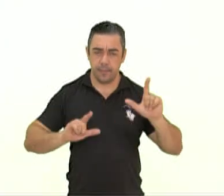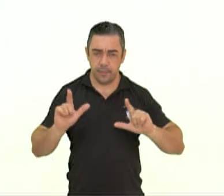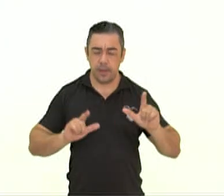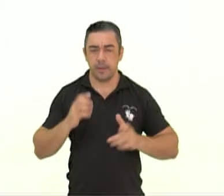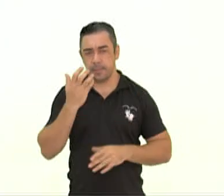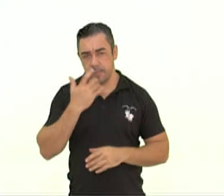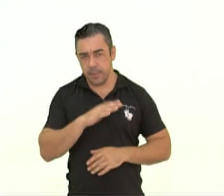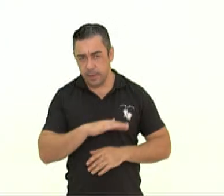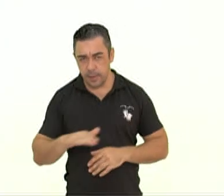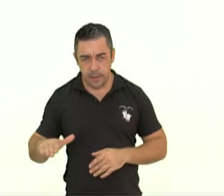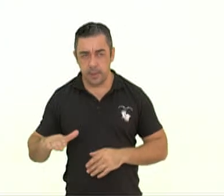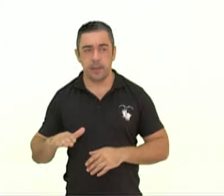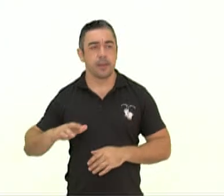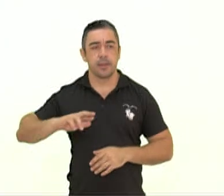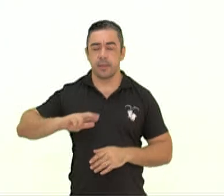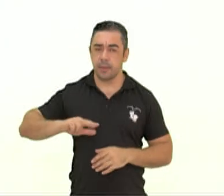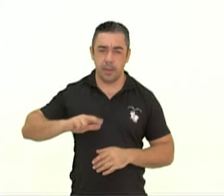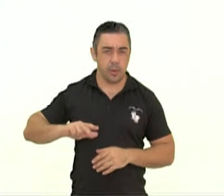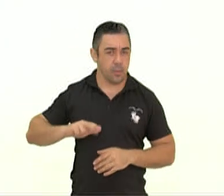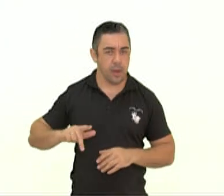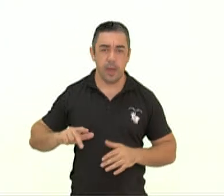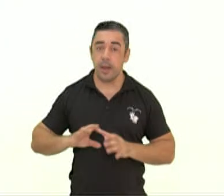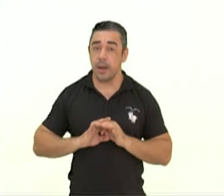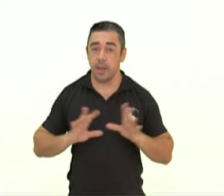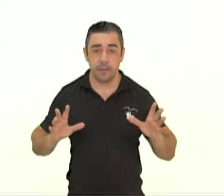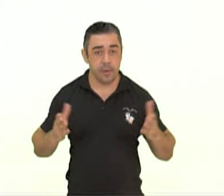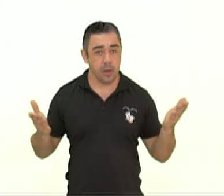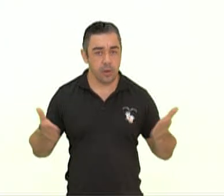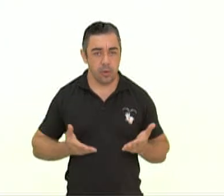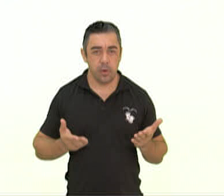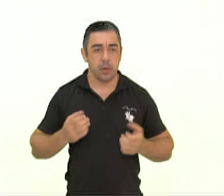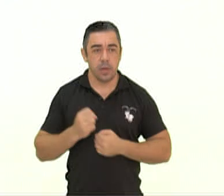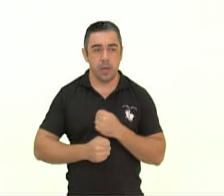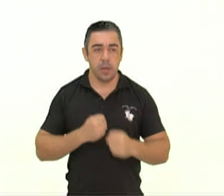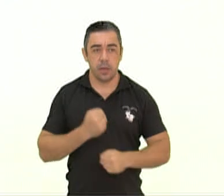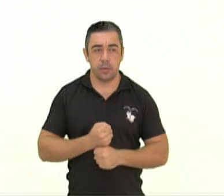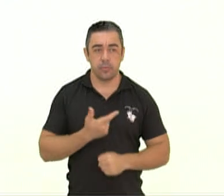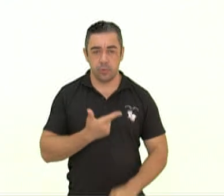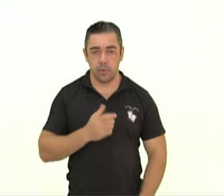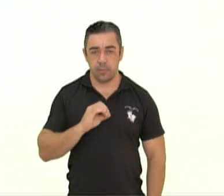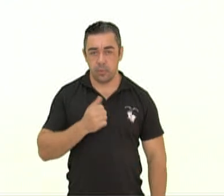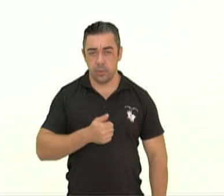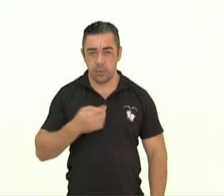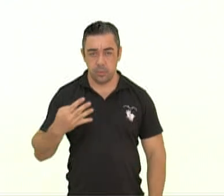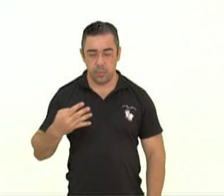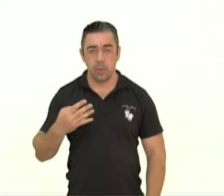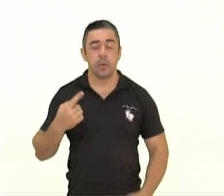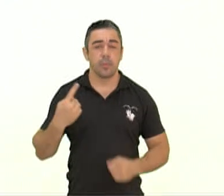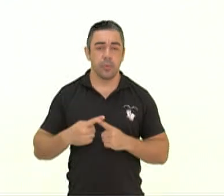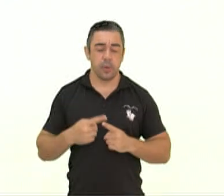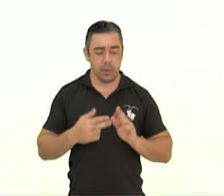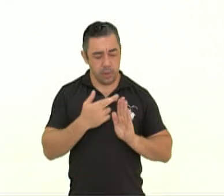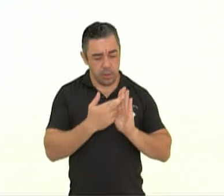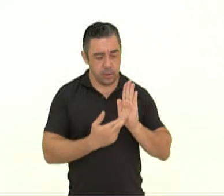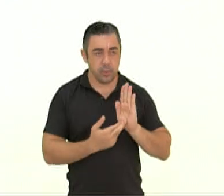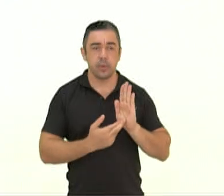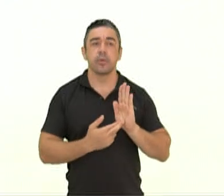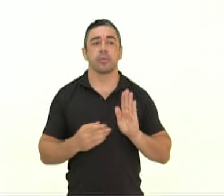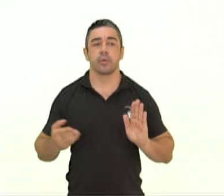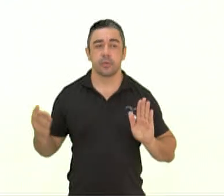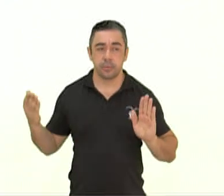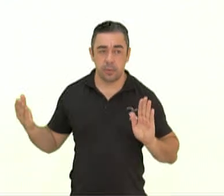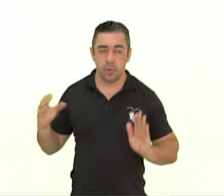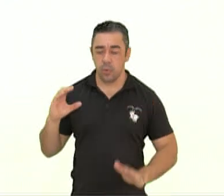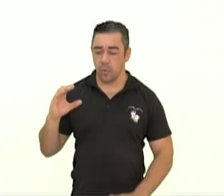para crianças não são mais permitidas desde 2014, pela resolução do CONANDA.